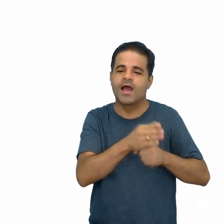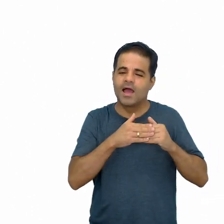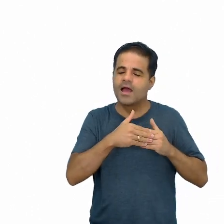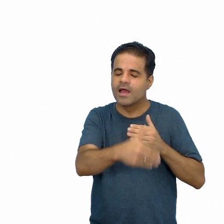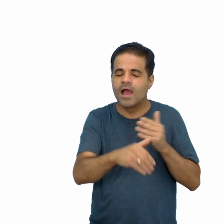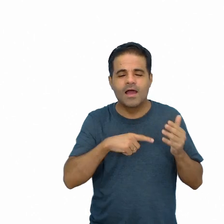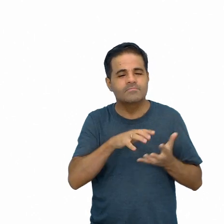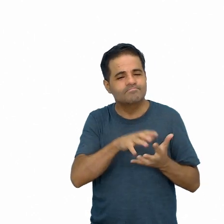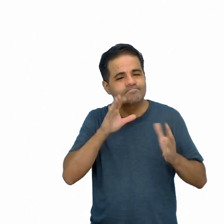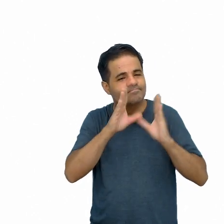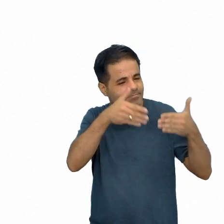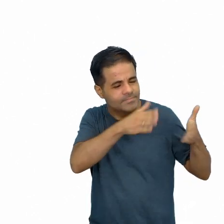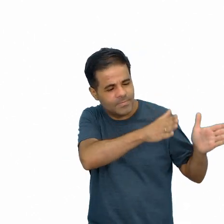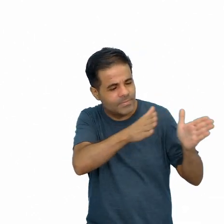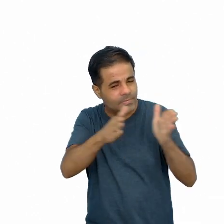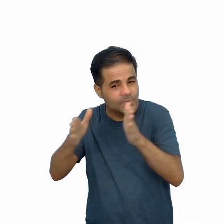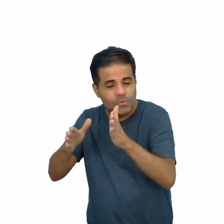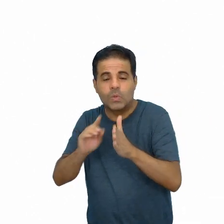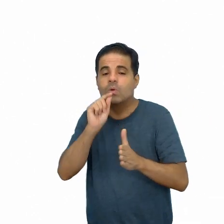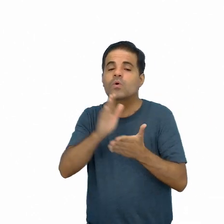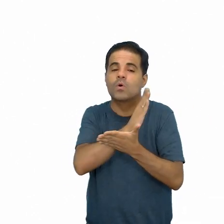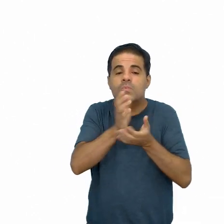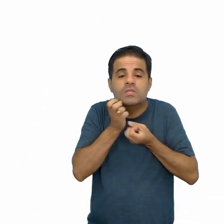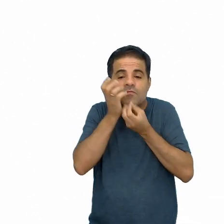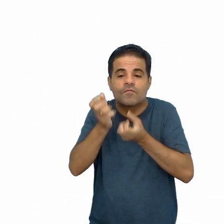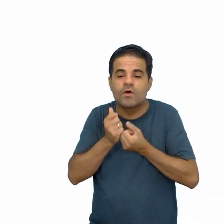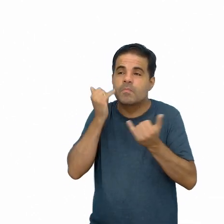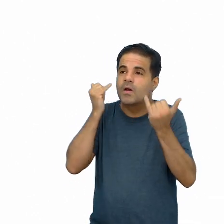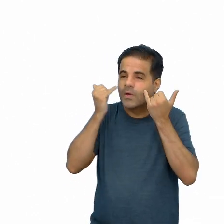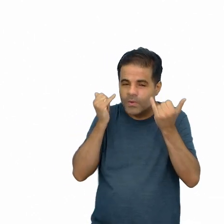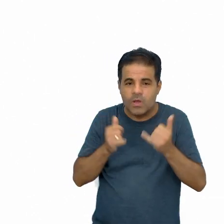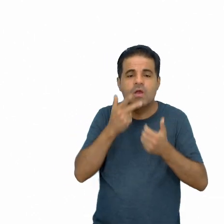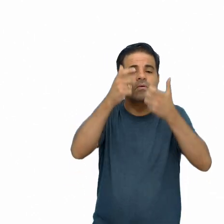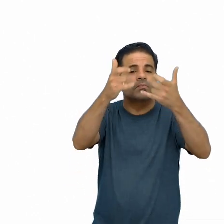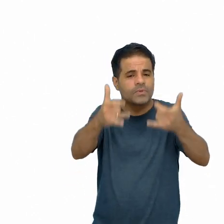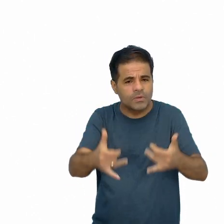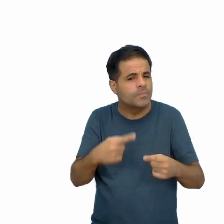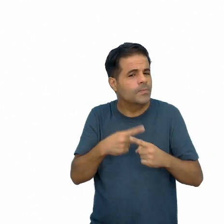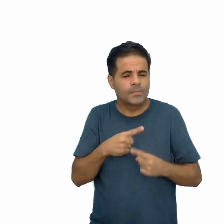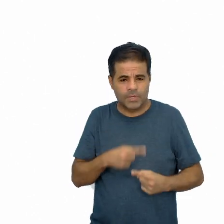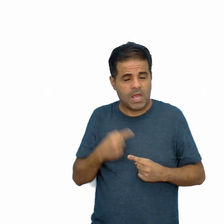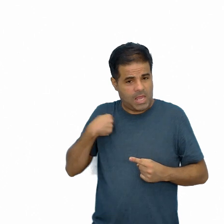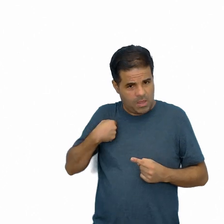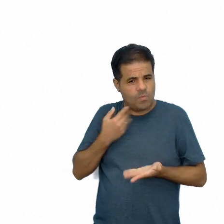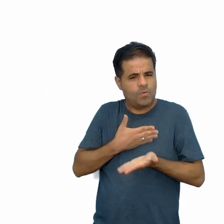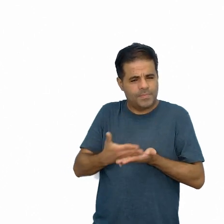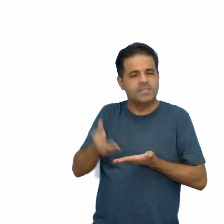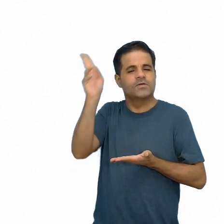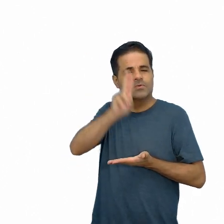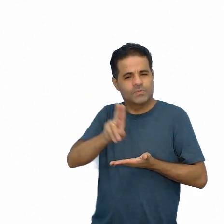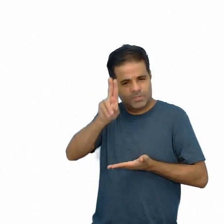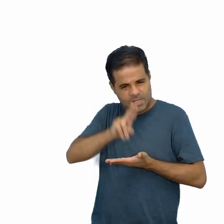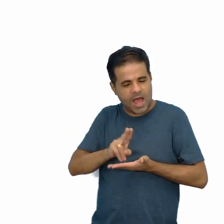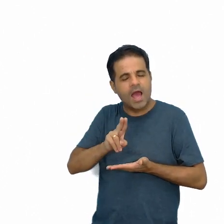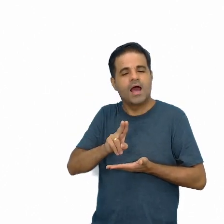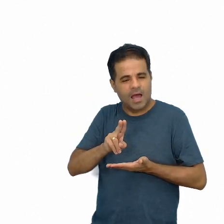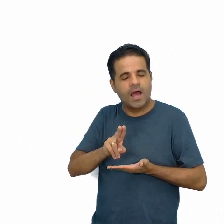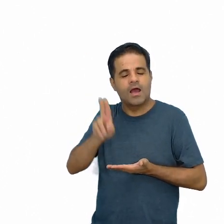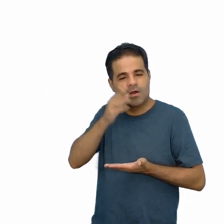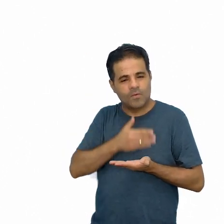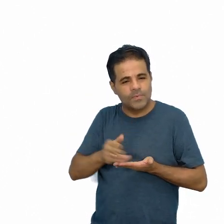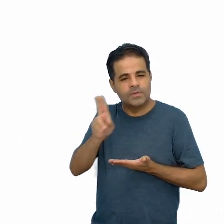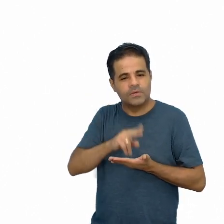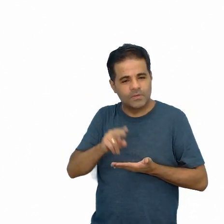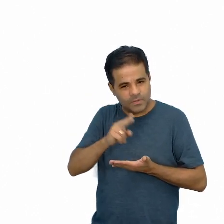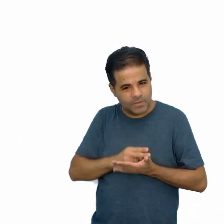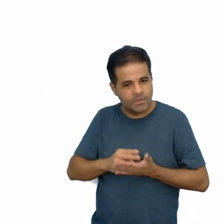uma organização de algumas informações. Eu digo isso, gente, porque eu comecei a usar o Google,